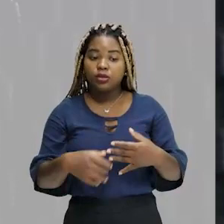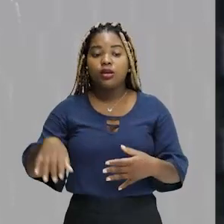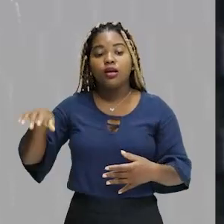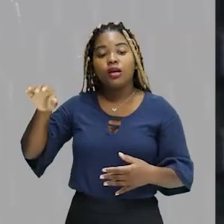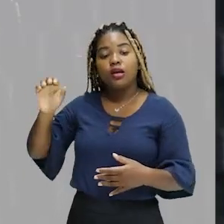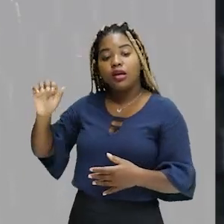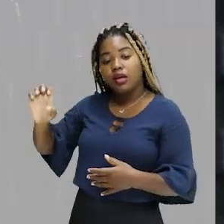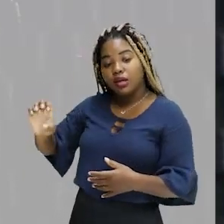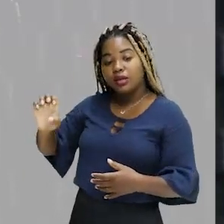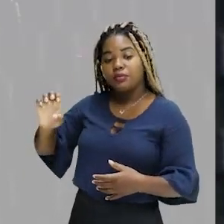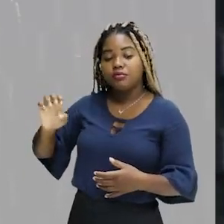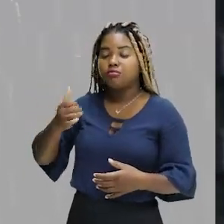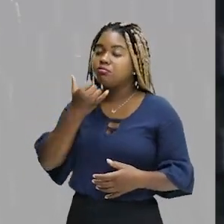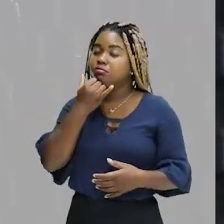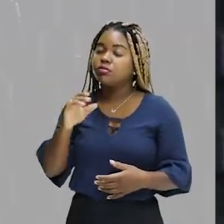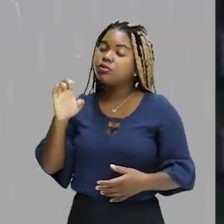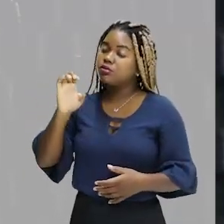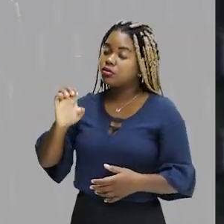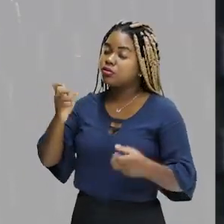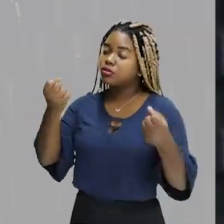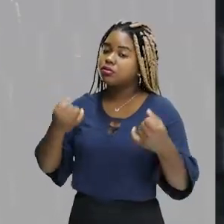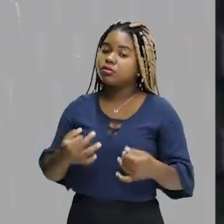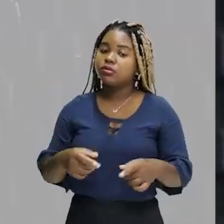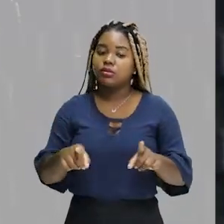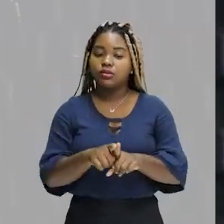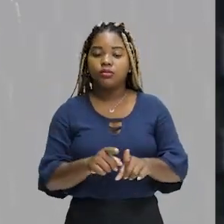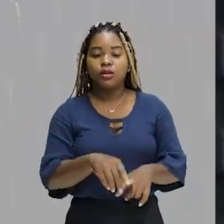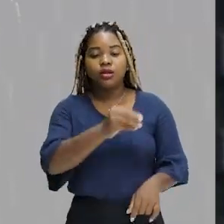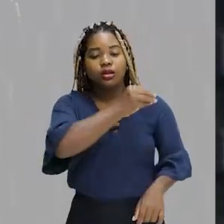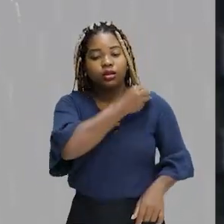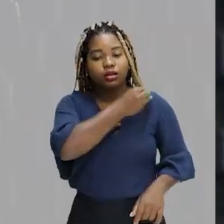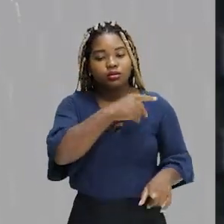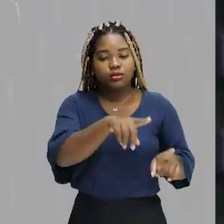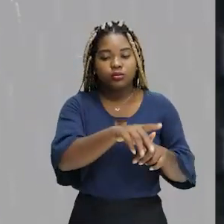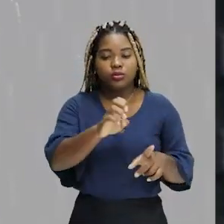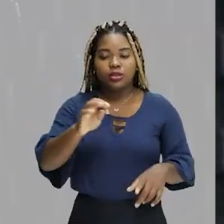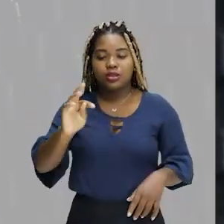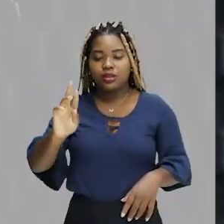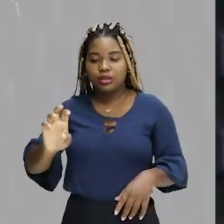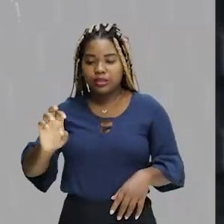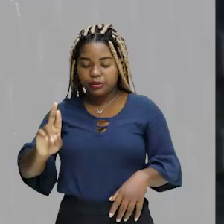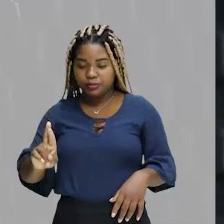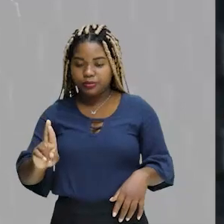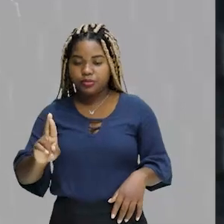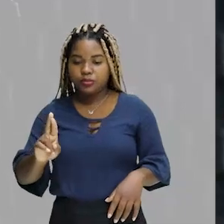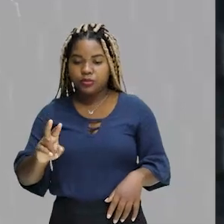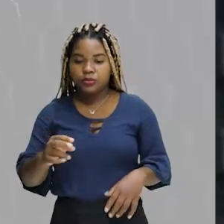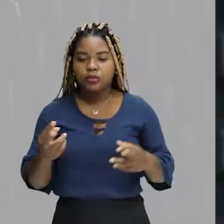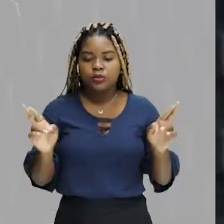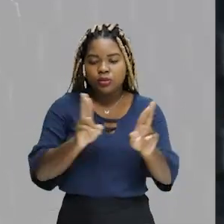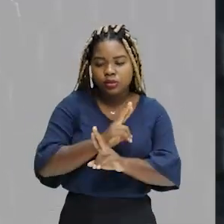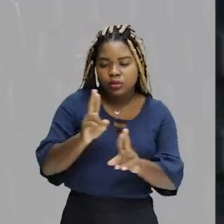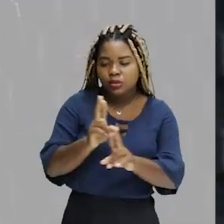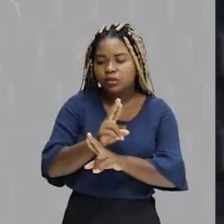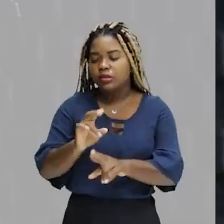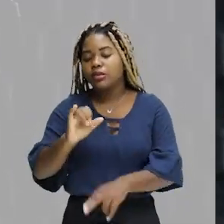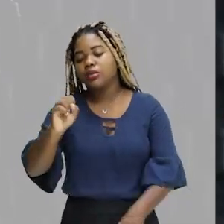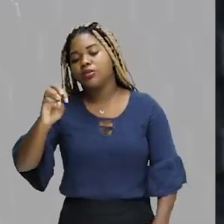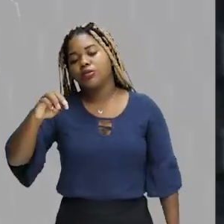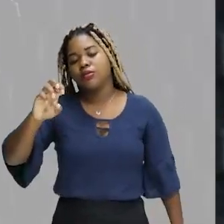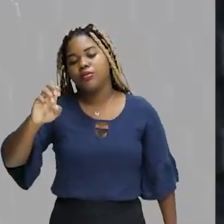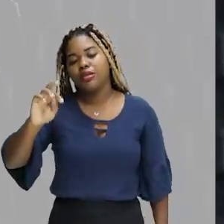fala, é um álcool, e o segundo é um éter. Então, entre álcool e éter, nós podemos ter a